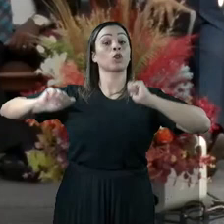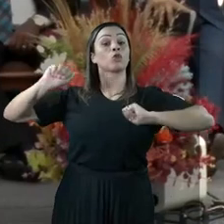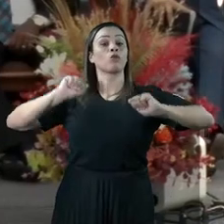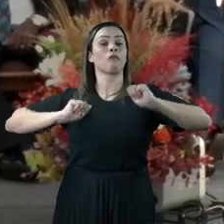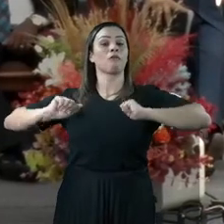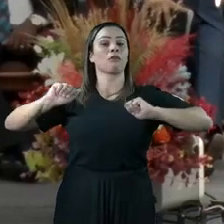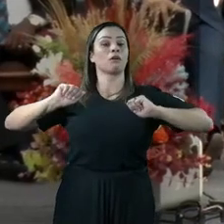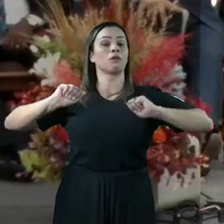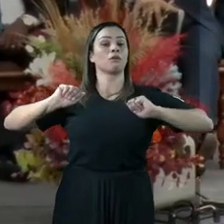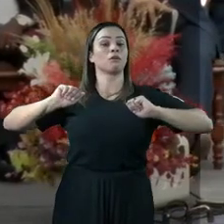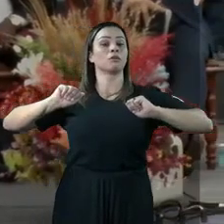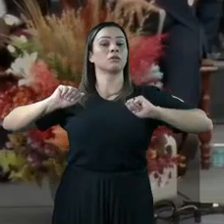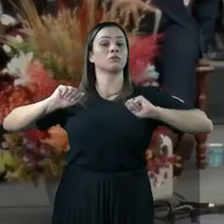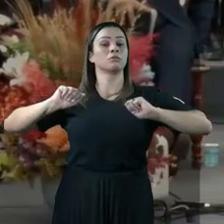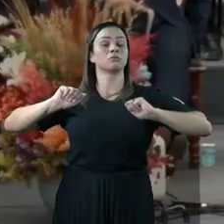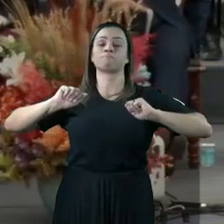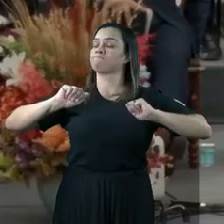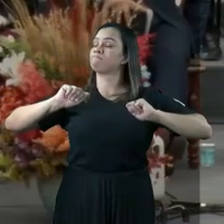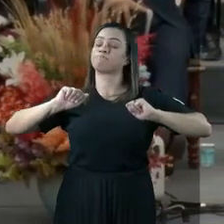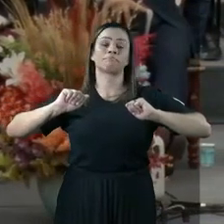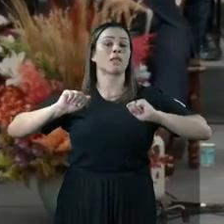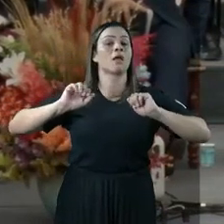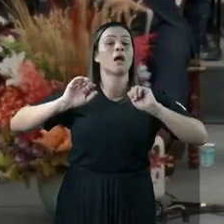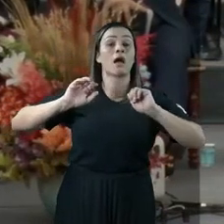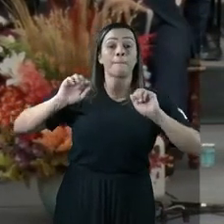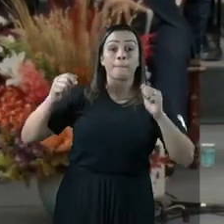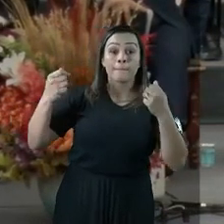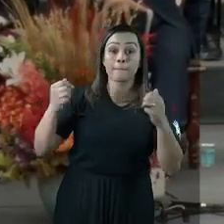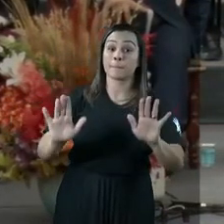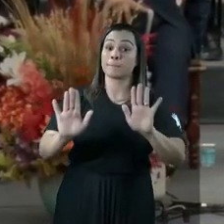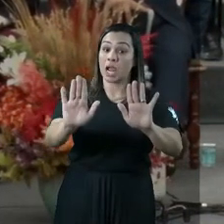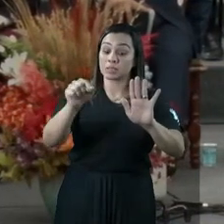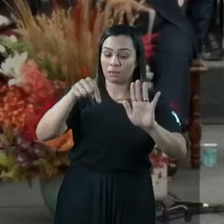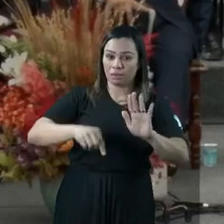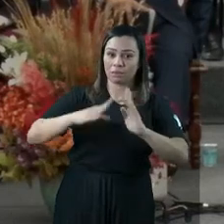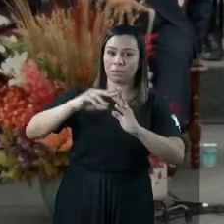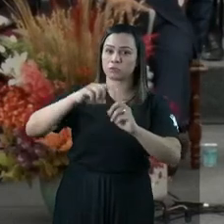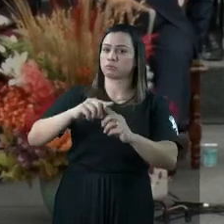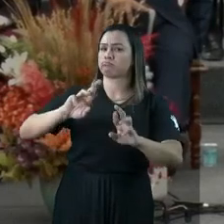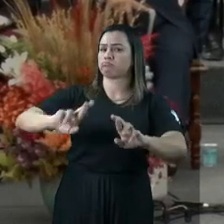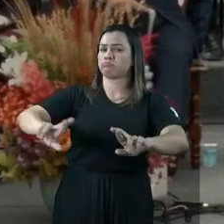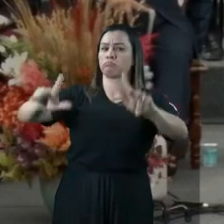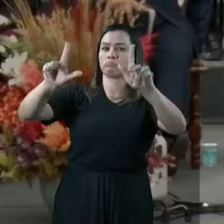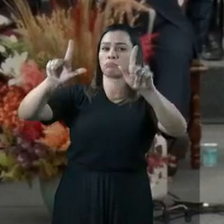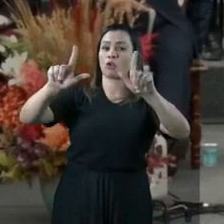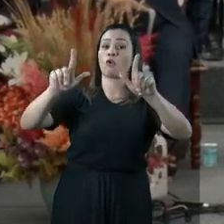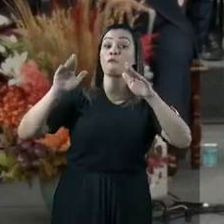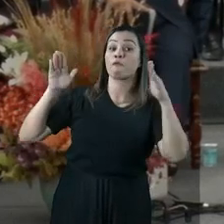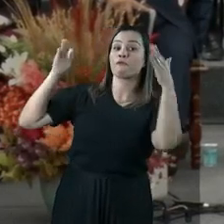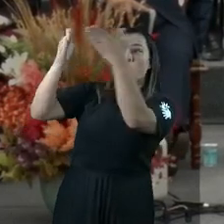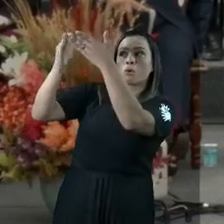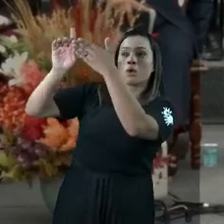Mas enquanto o Rei da Glória continua reinando na AD Perus, o maior brilho aqui sempre será